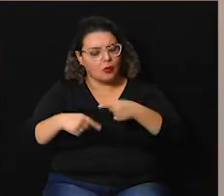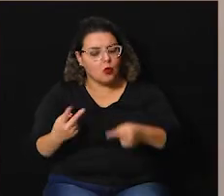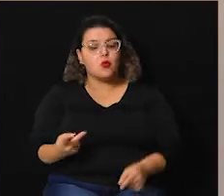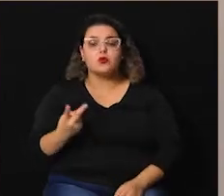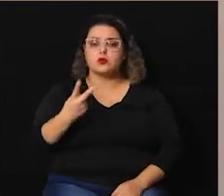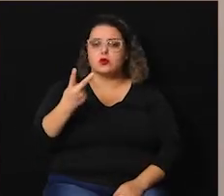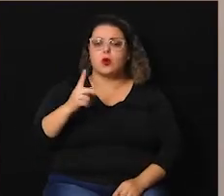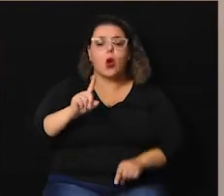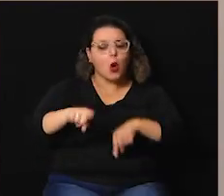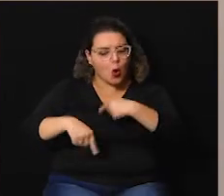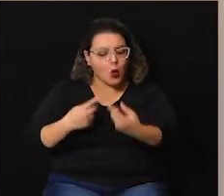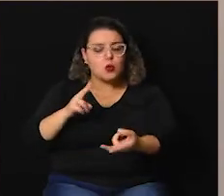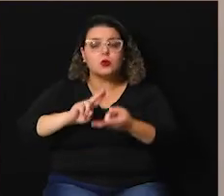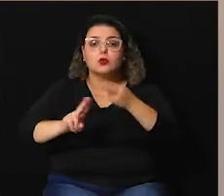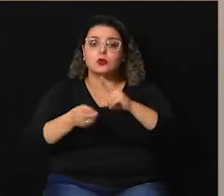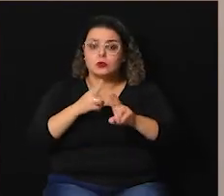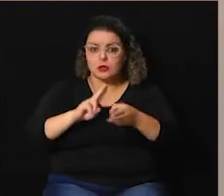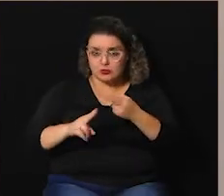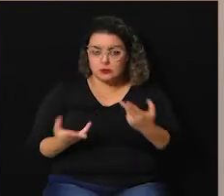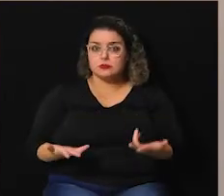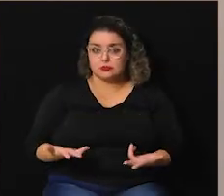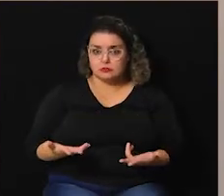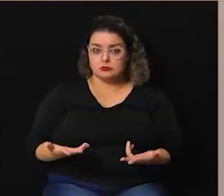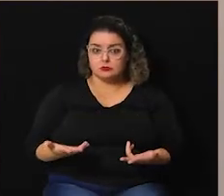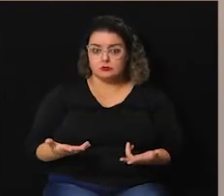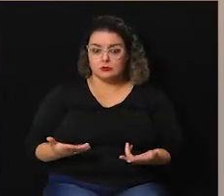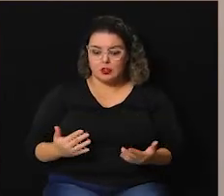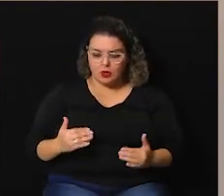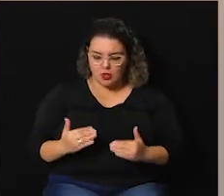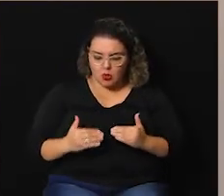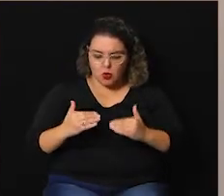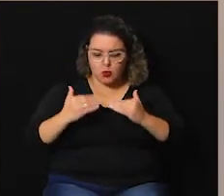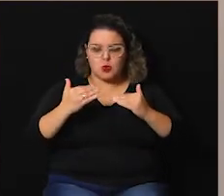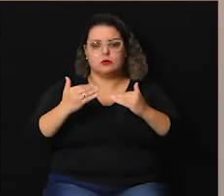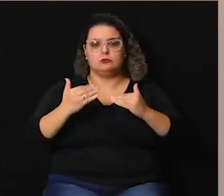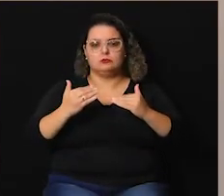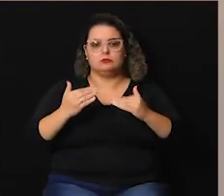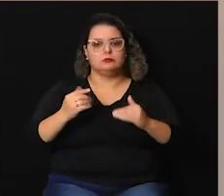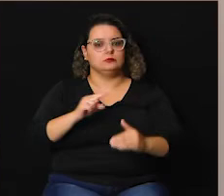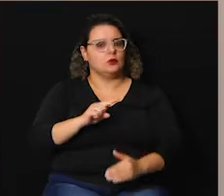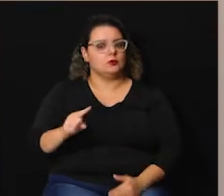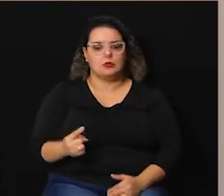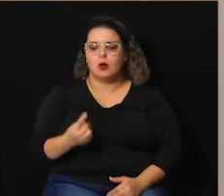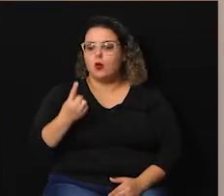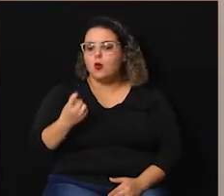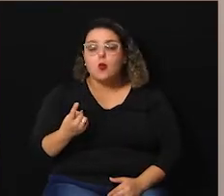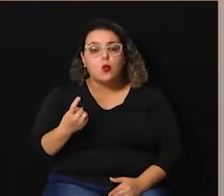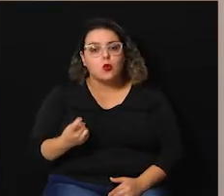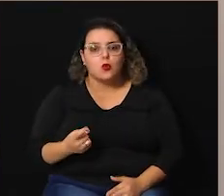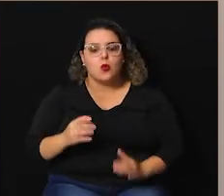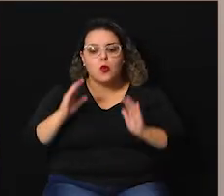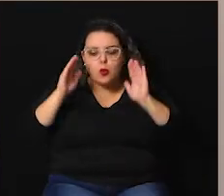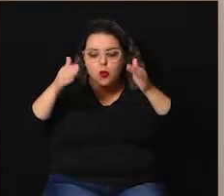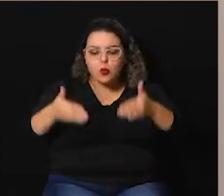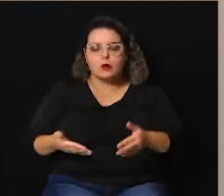valores, tem outras habilidades, que a constituição daquele ser não está unicamente dependente daquela referência, isso